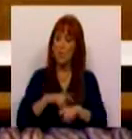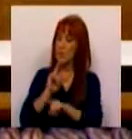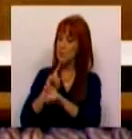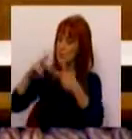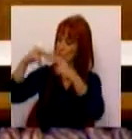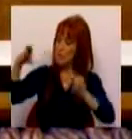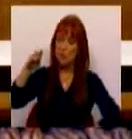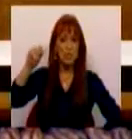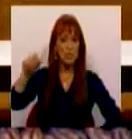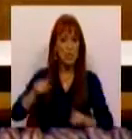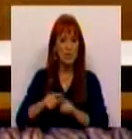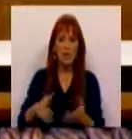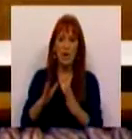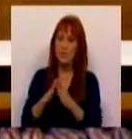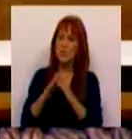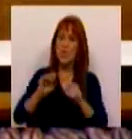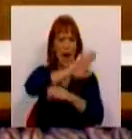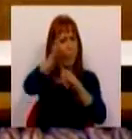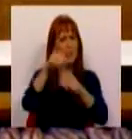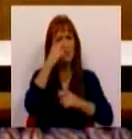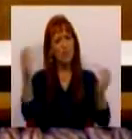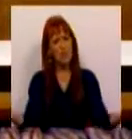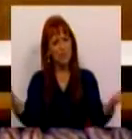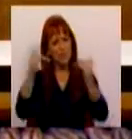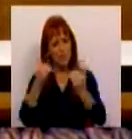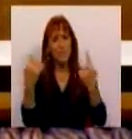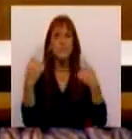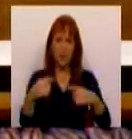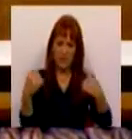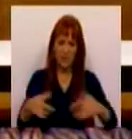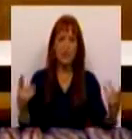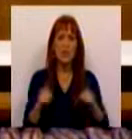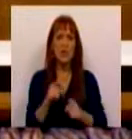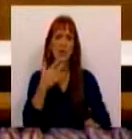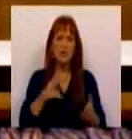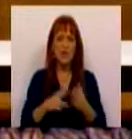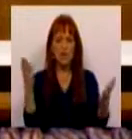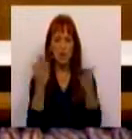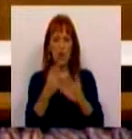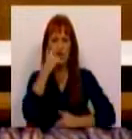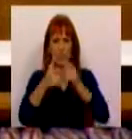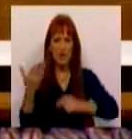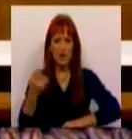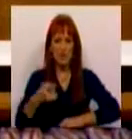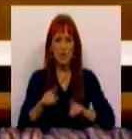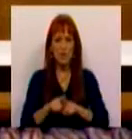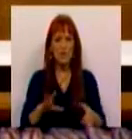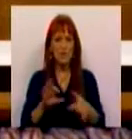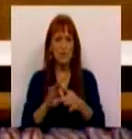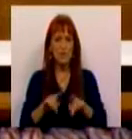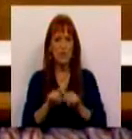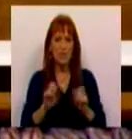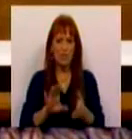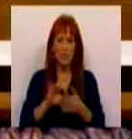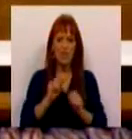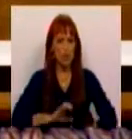as autarquias locais, apelando à participação das populações, têm sido uma verdadeira escola de cidadania, tendo acumulado um